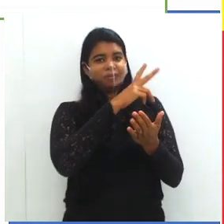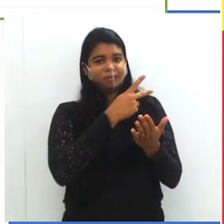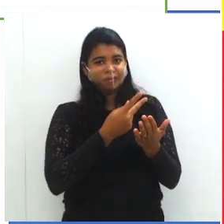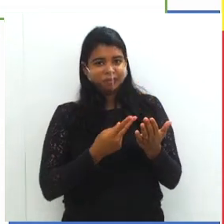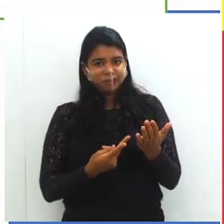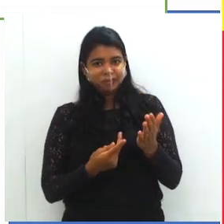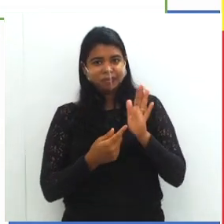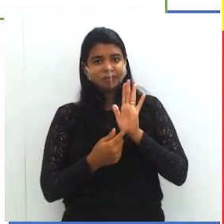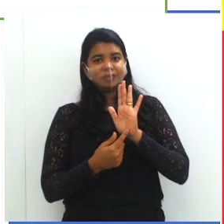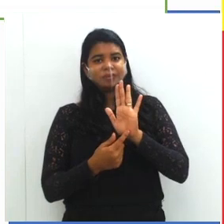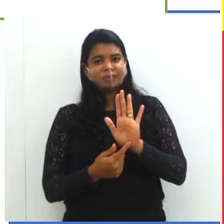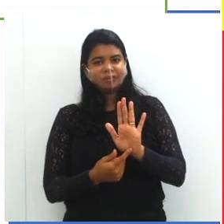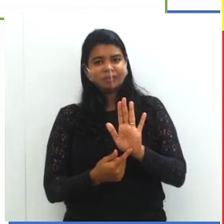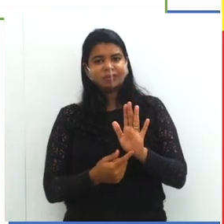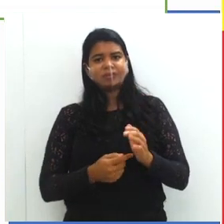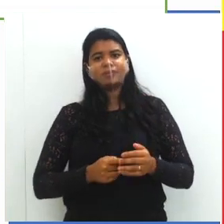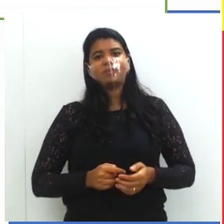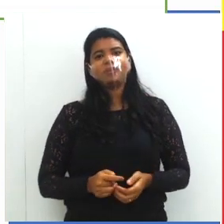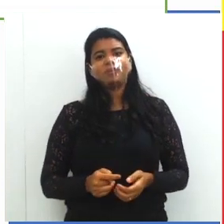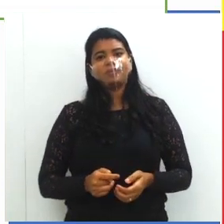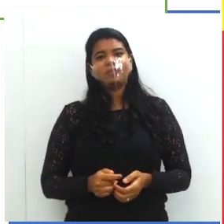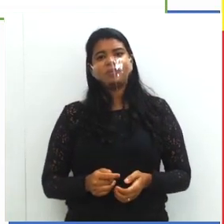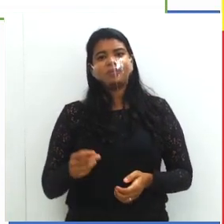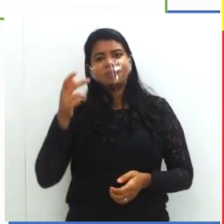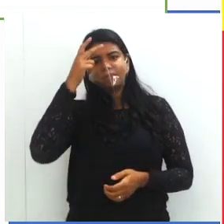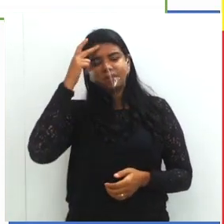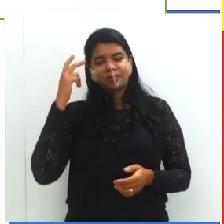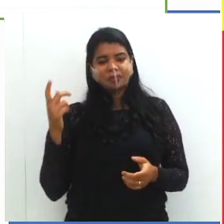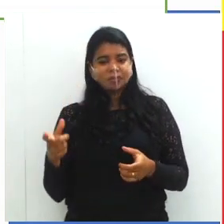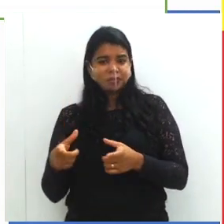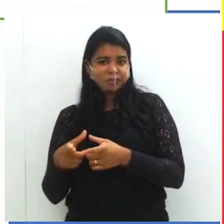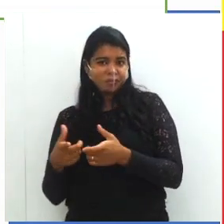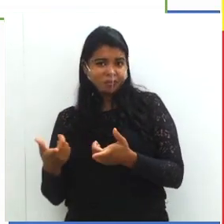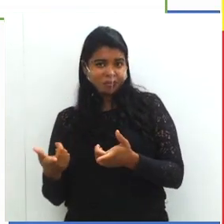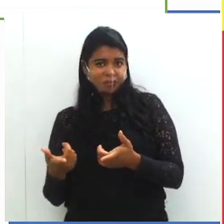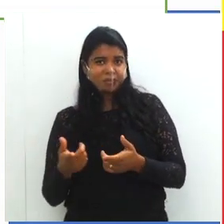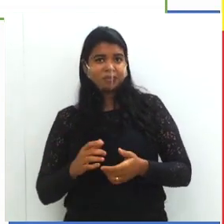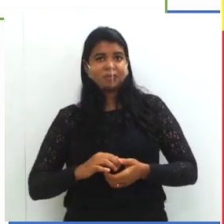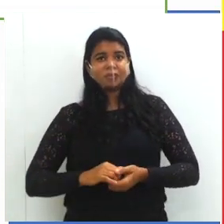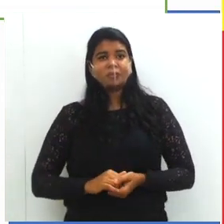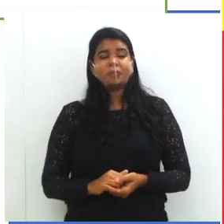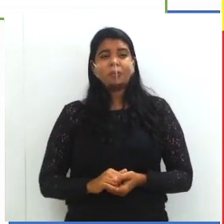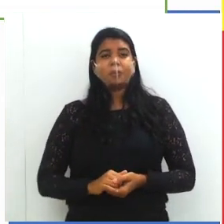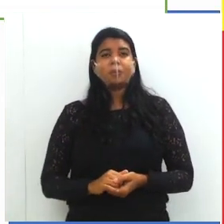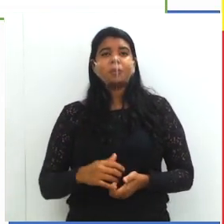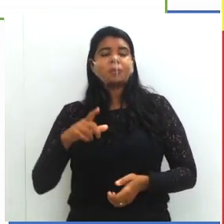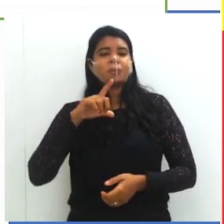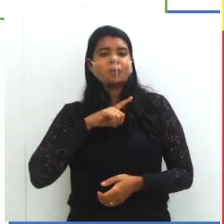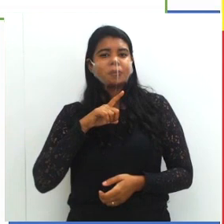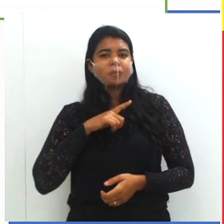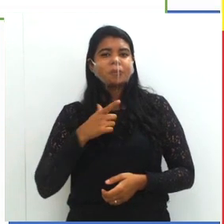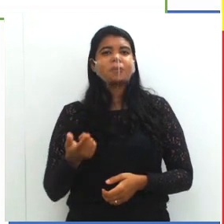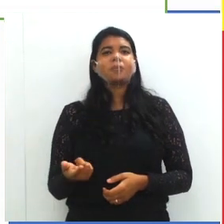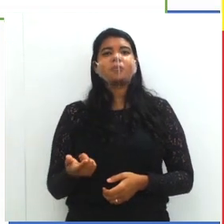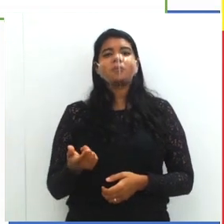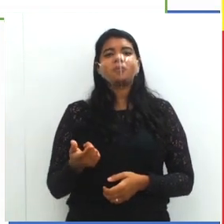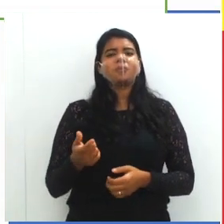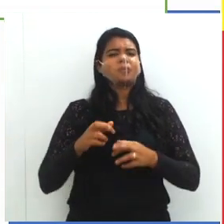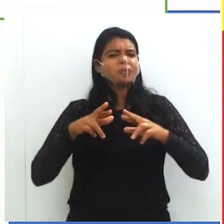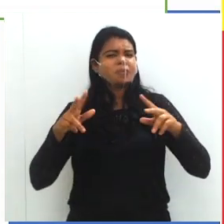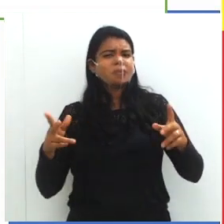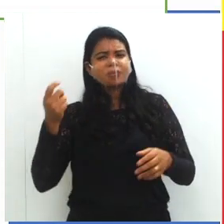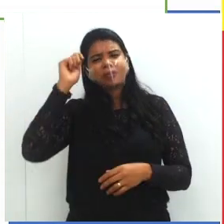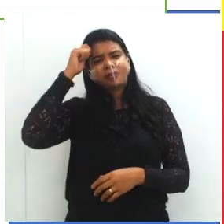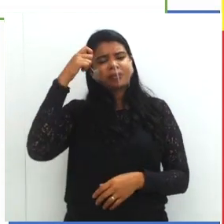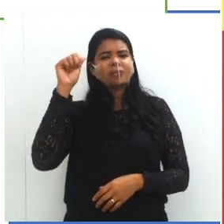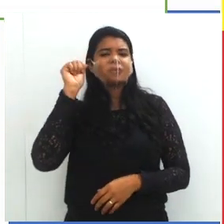desenhos que estão representando justamente pessoas de minorias. Nós temos ao estrangeiro, nós temos ao negro, nós